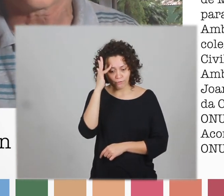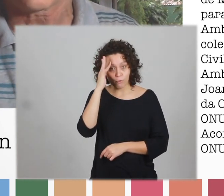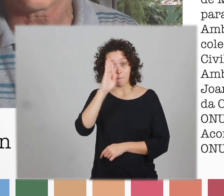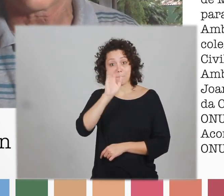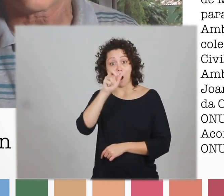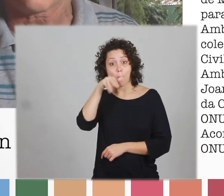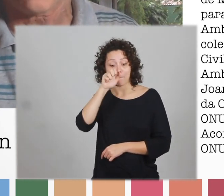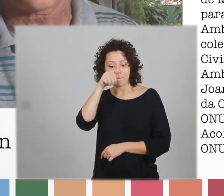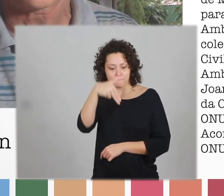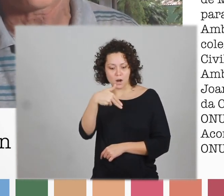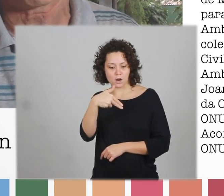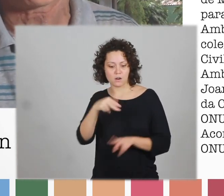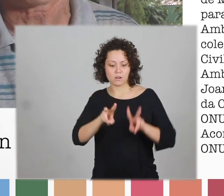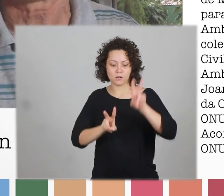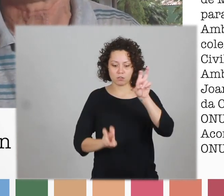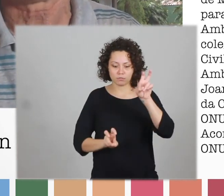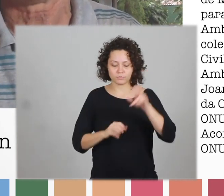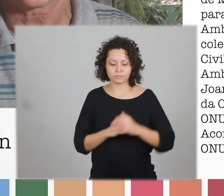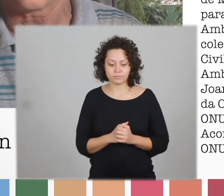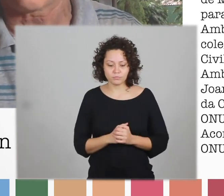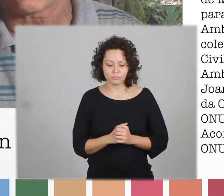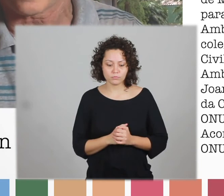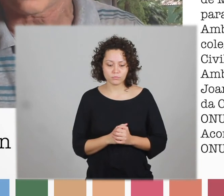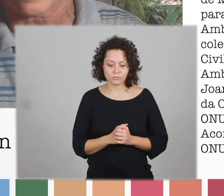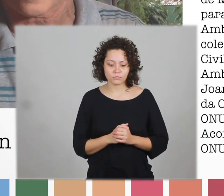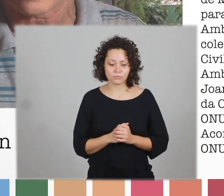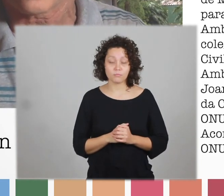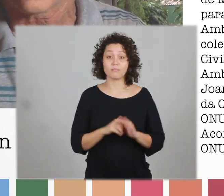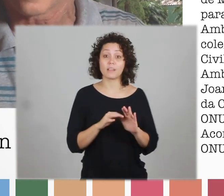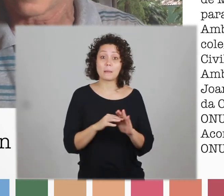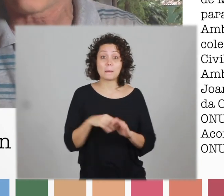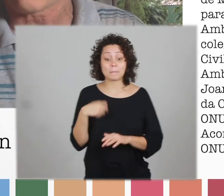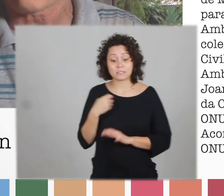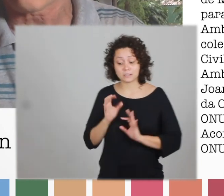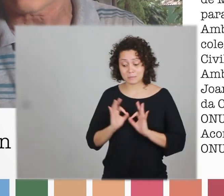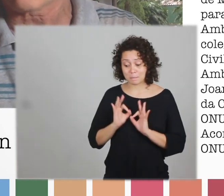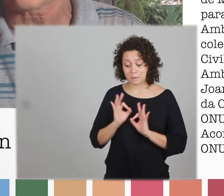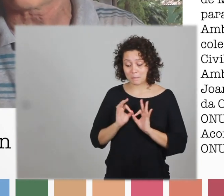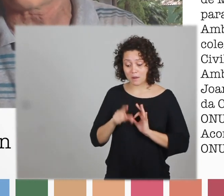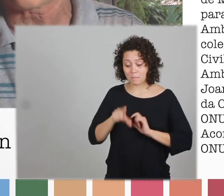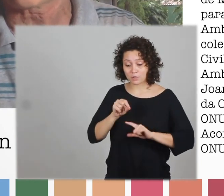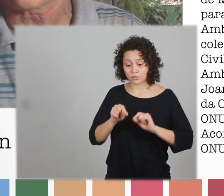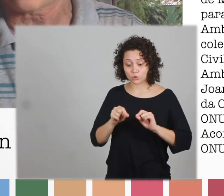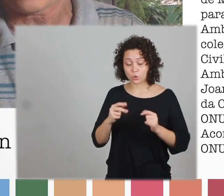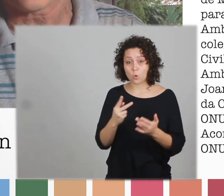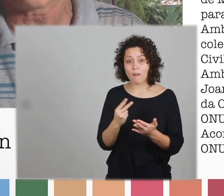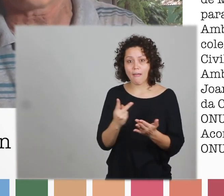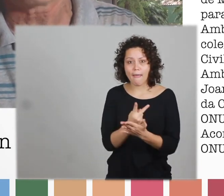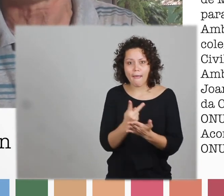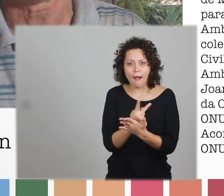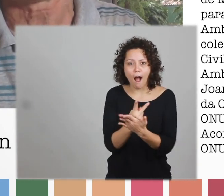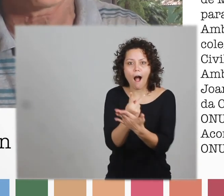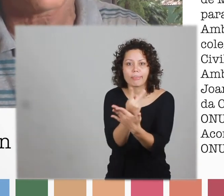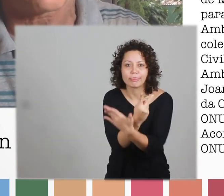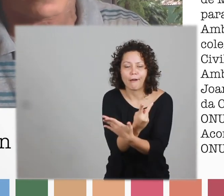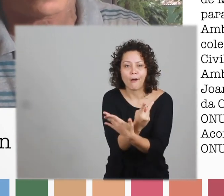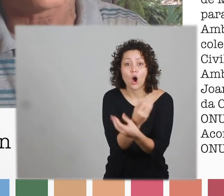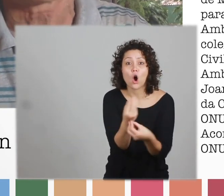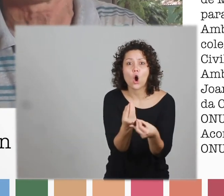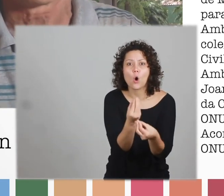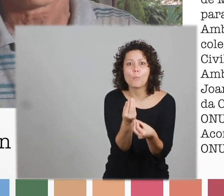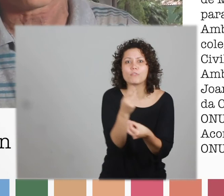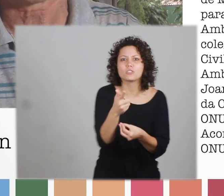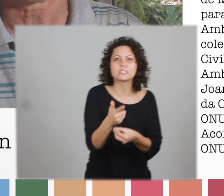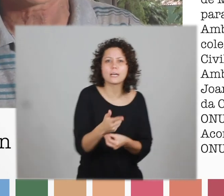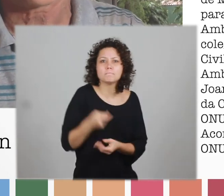Bauman, que diz que sem se preparar para a possibilidade de escolhas erradas, não é provável que se persevere na busca pela escolha